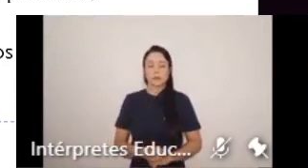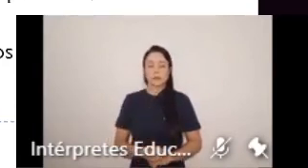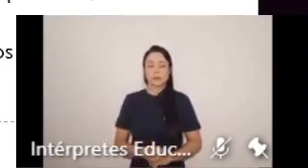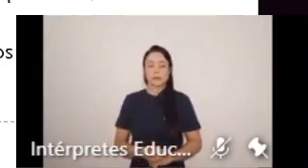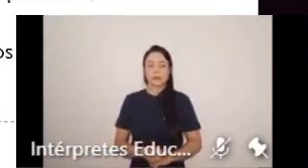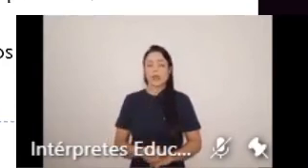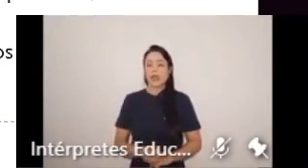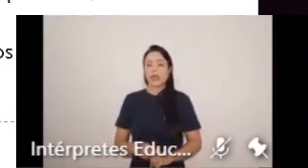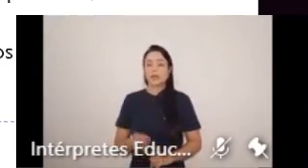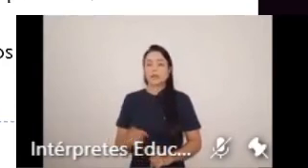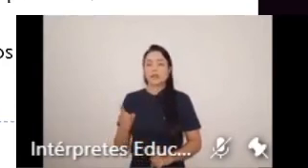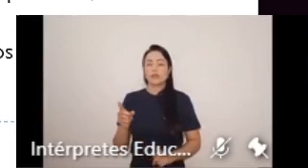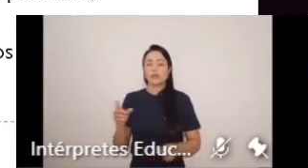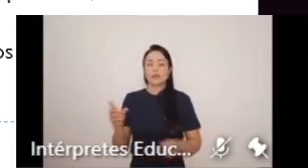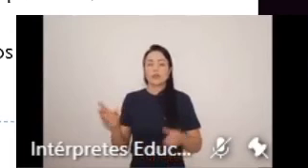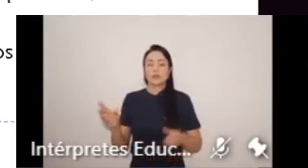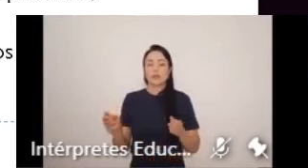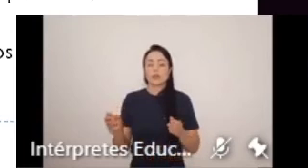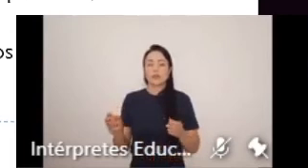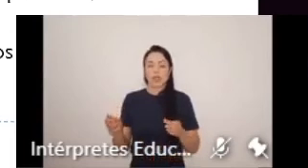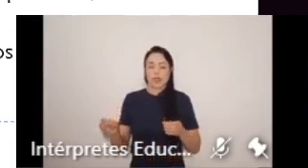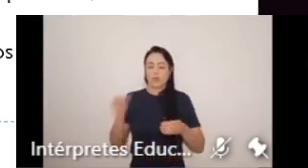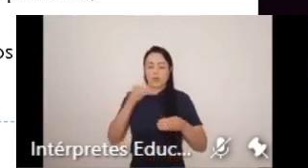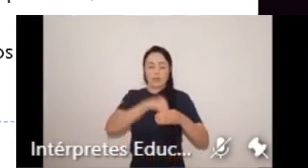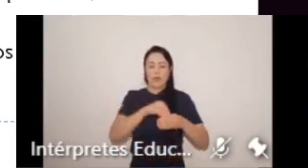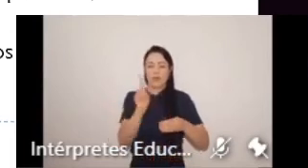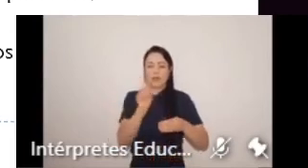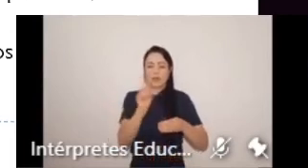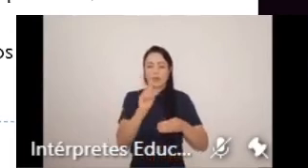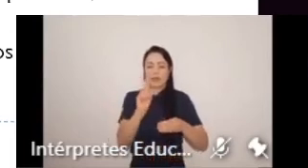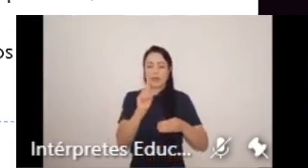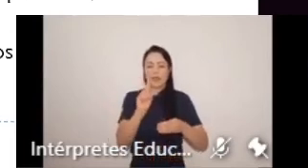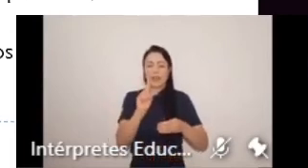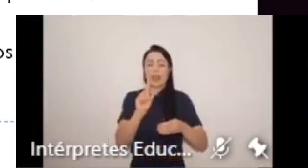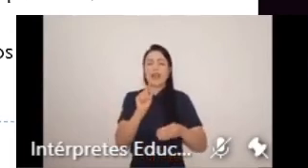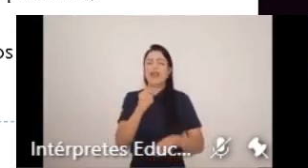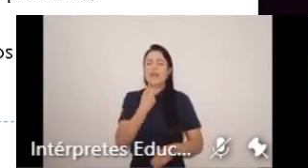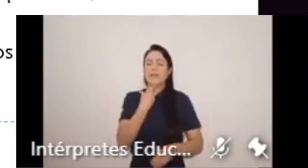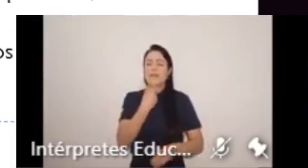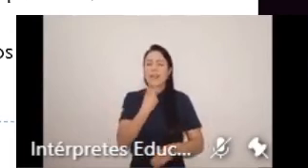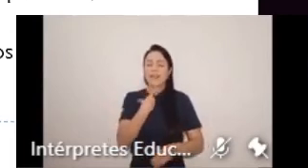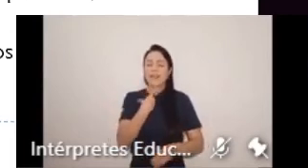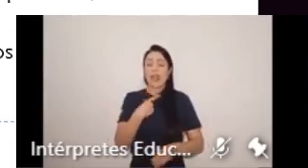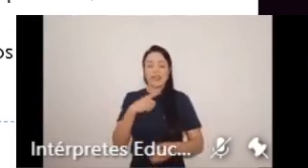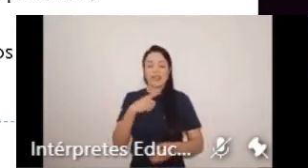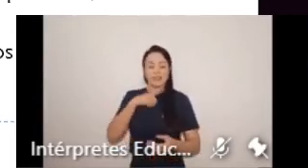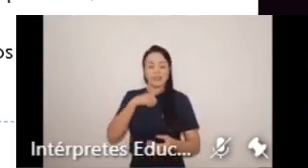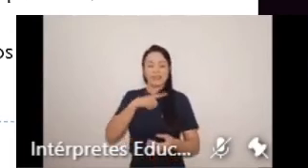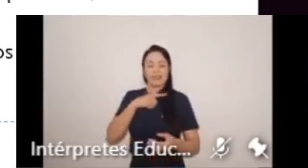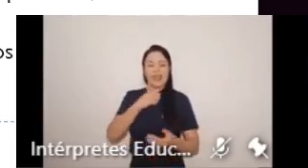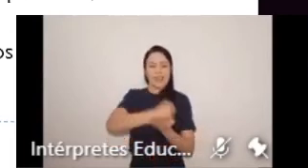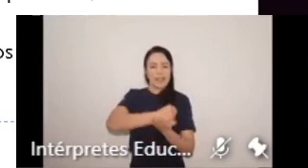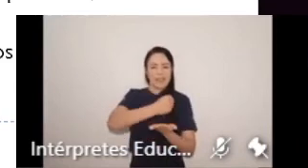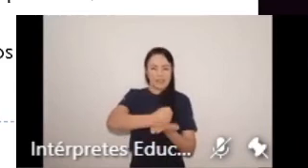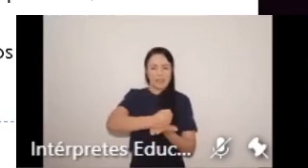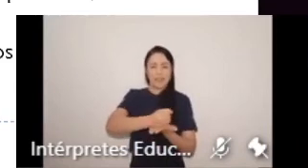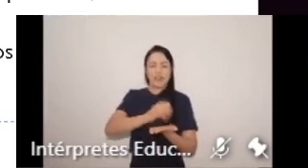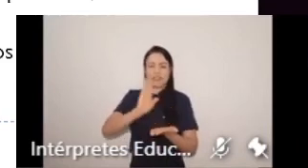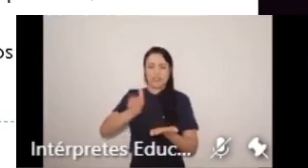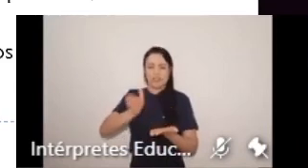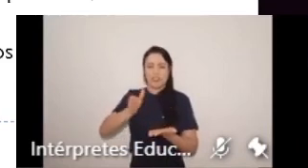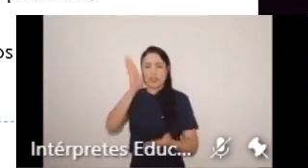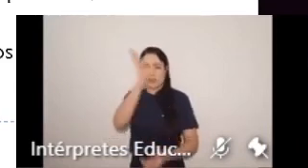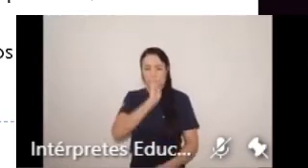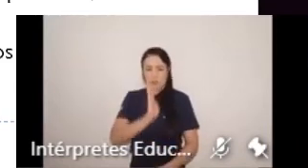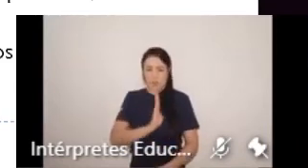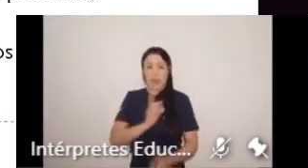não incorporados são aqueles medicamentos que estão registrados no Brasil, eles são